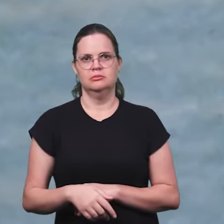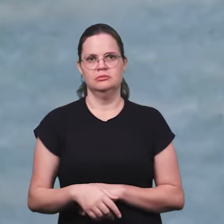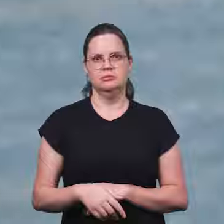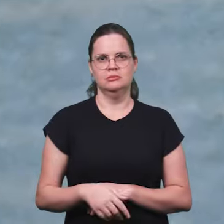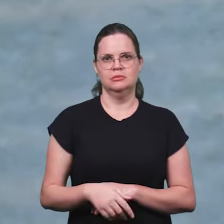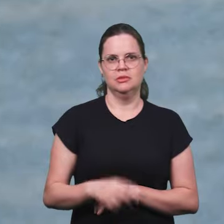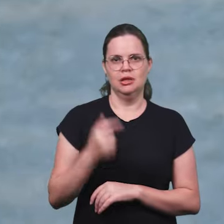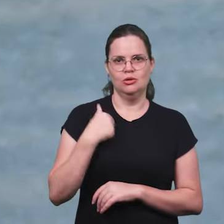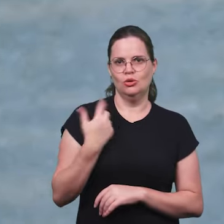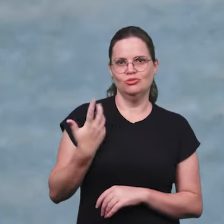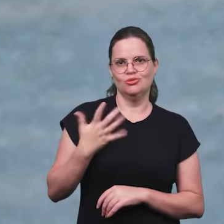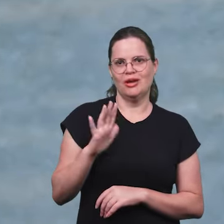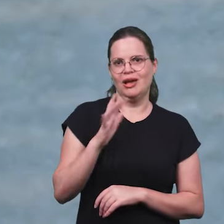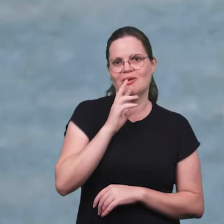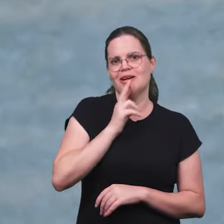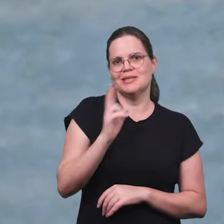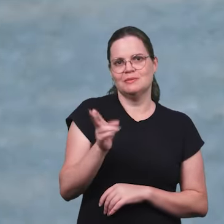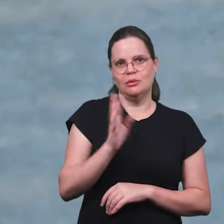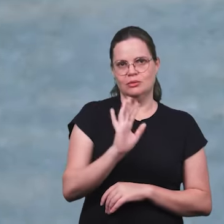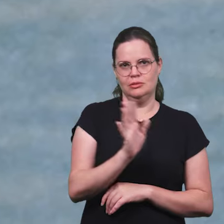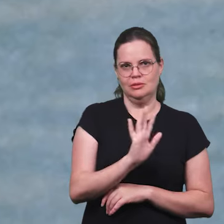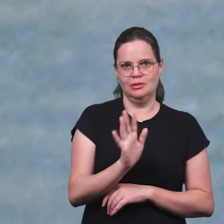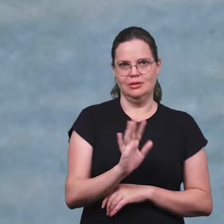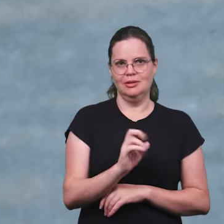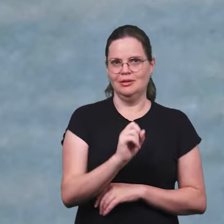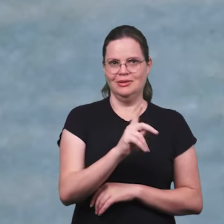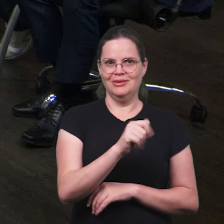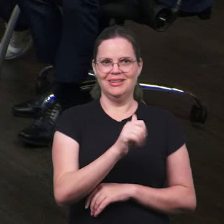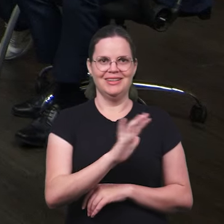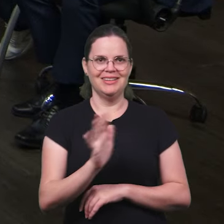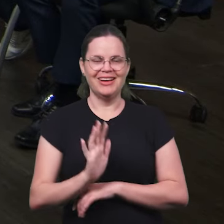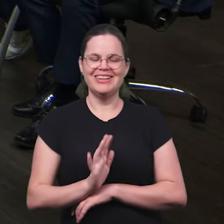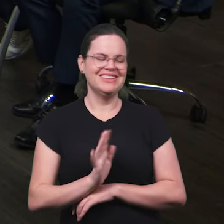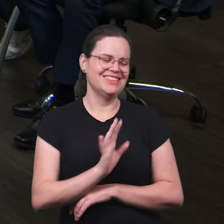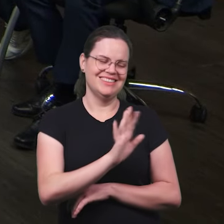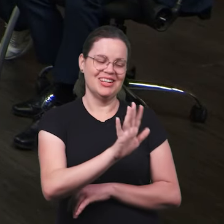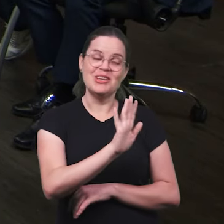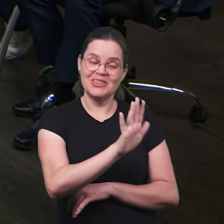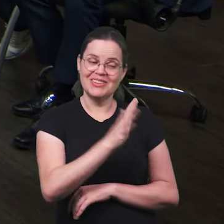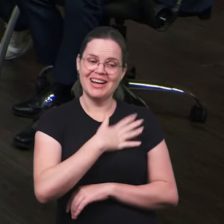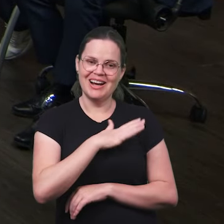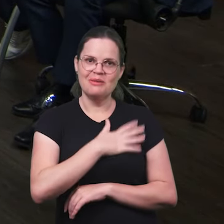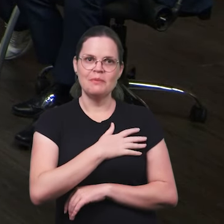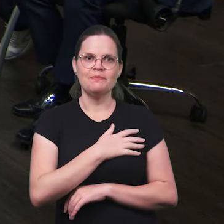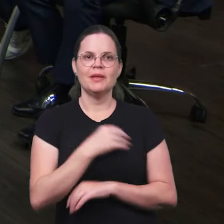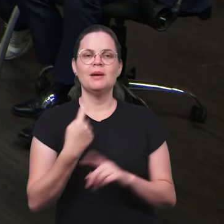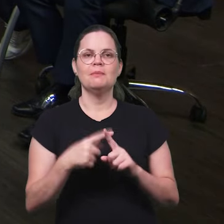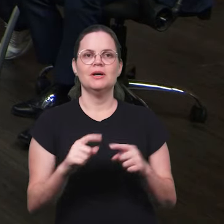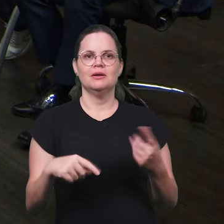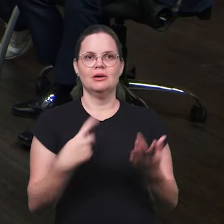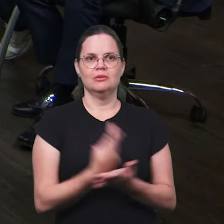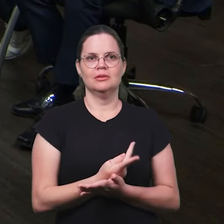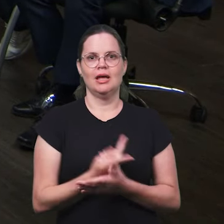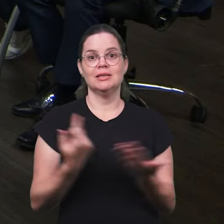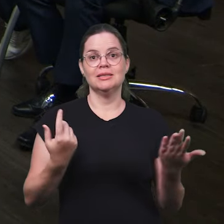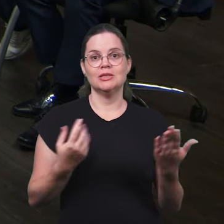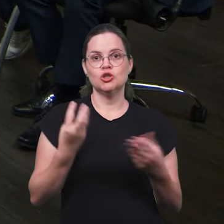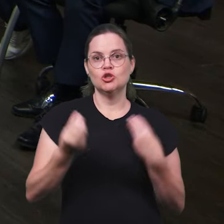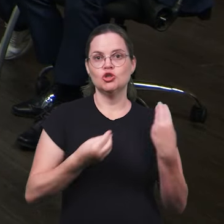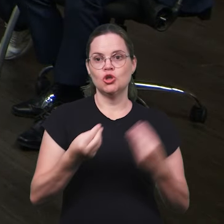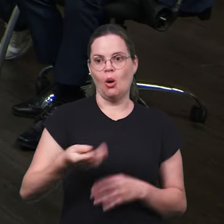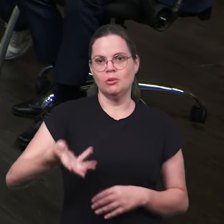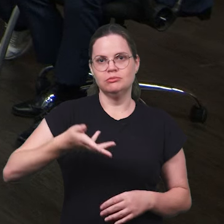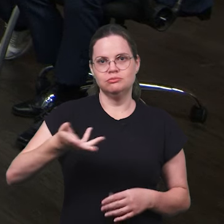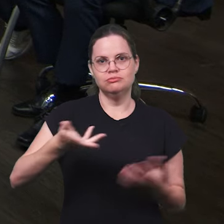muito à vontade para responder. Não, é por causa da rapidez e da dinâmica com que isso